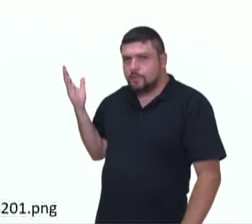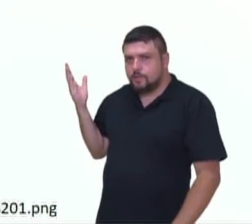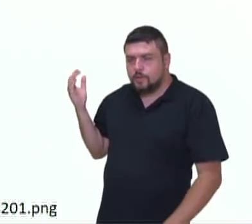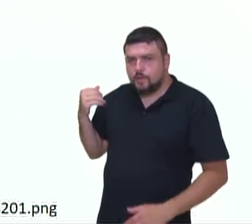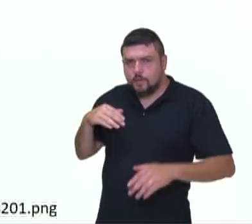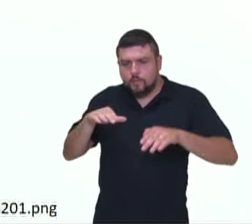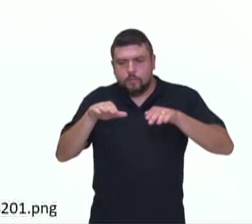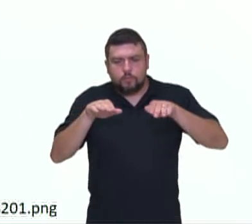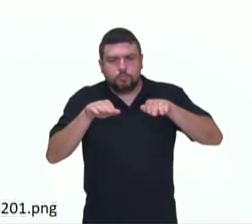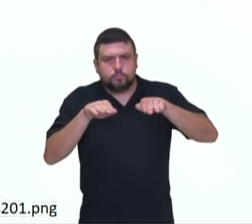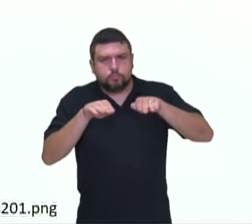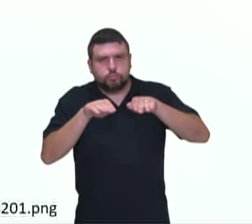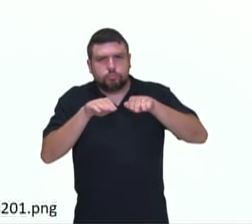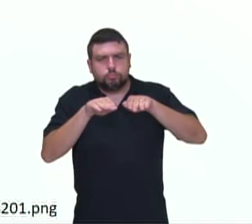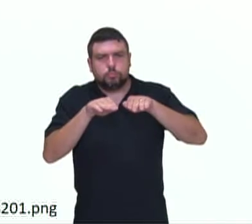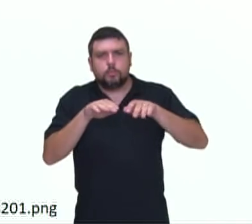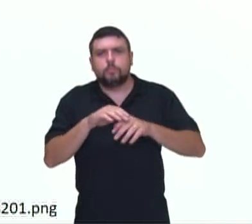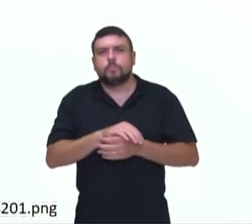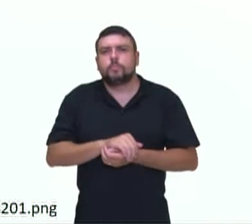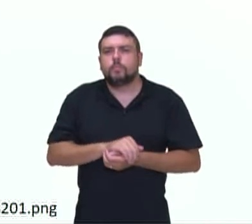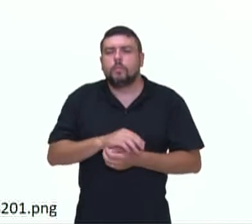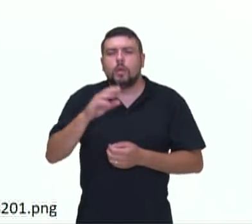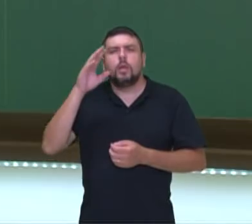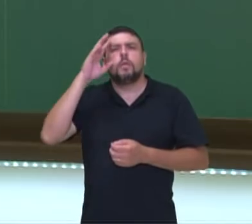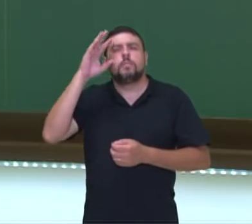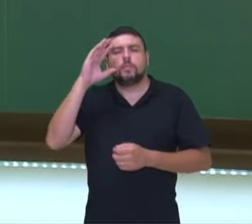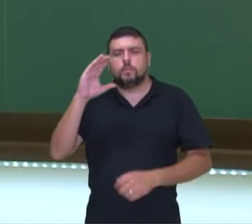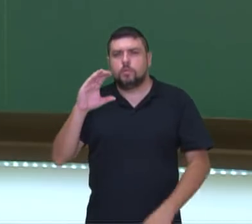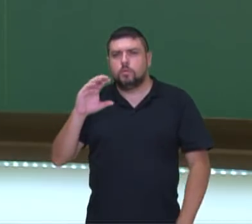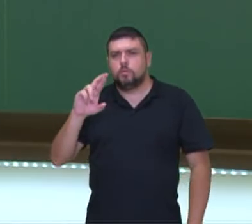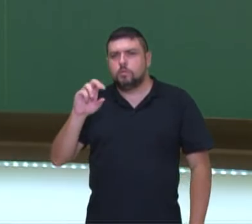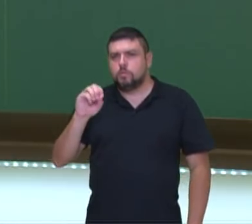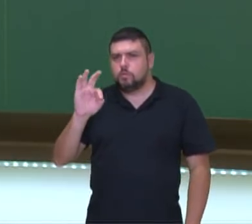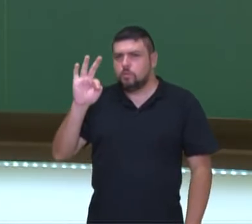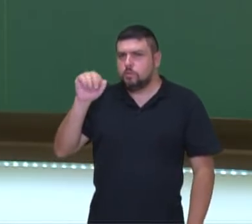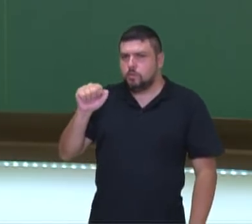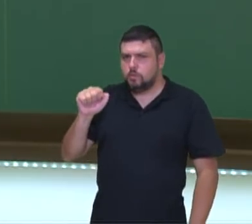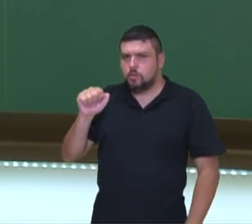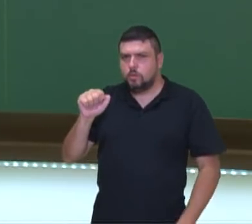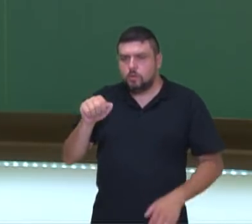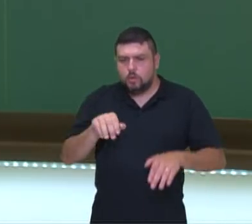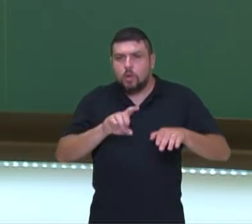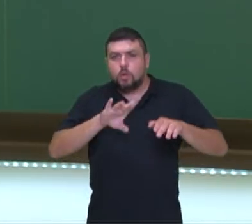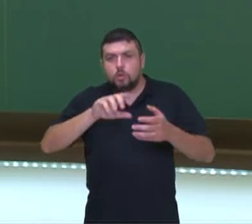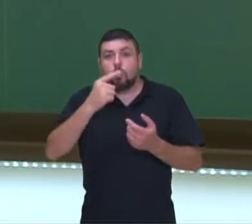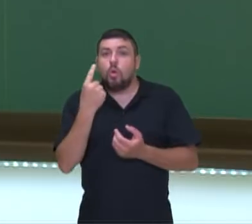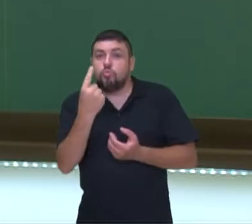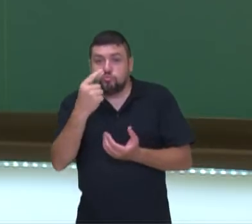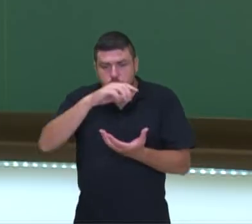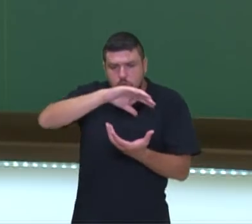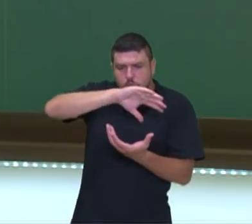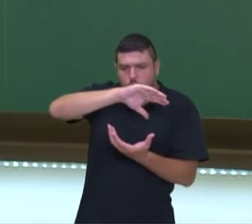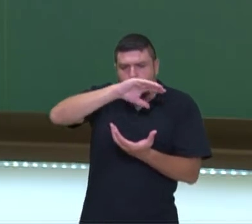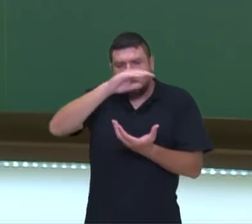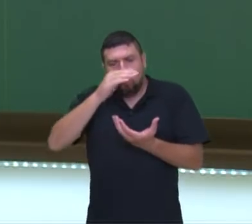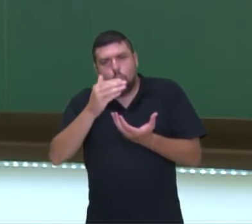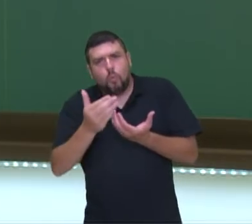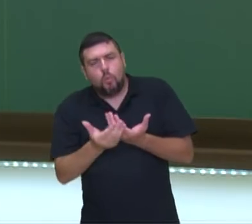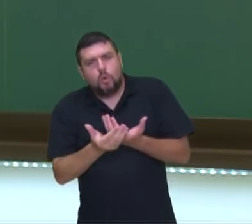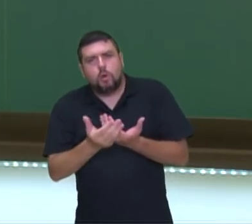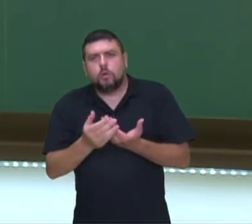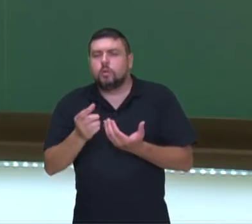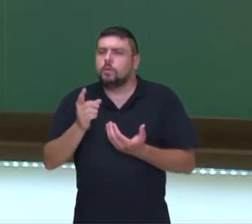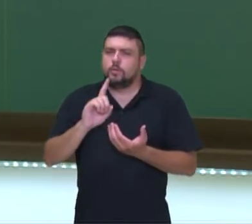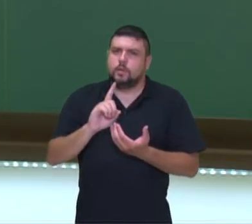crosta. Imagine que a crosta terrestre não é uma coisa única, uma camada sólida única. Ela